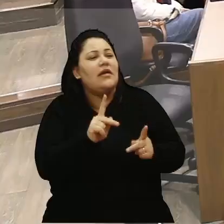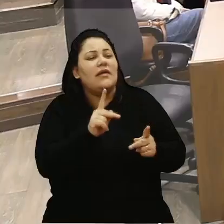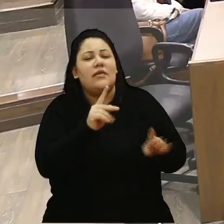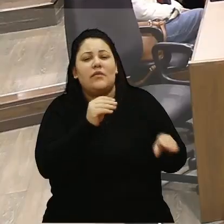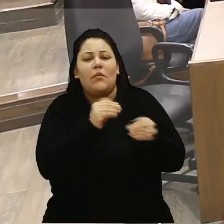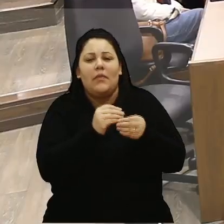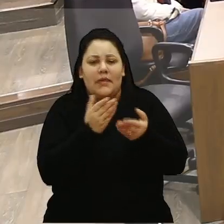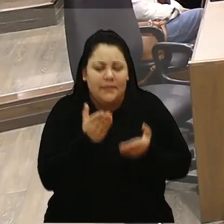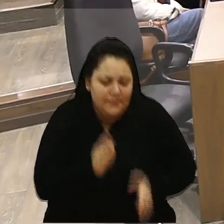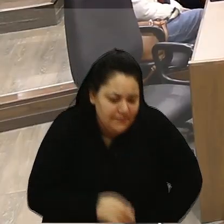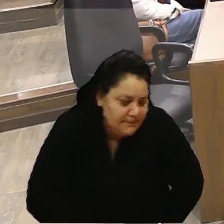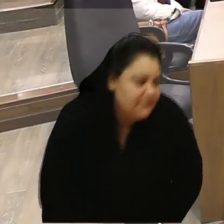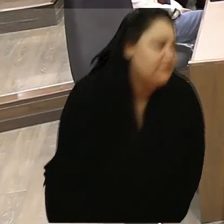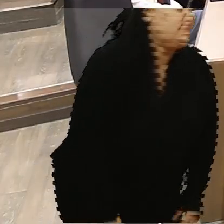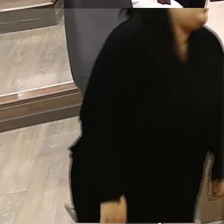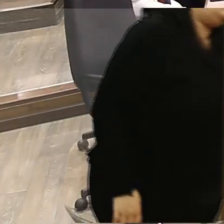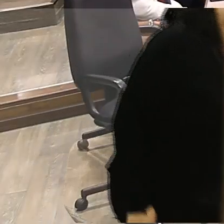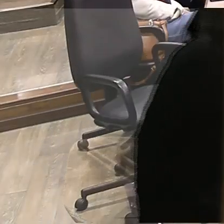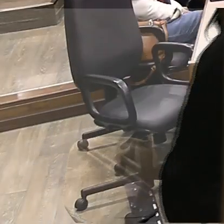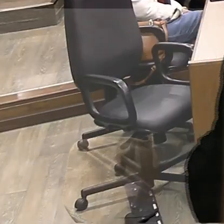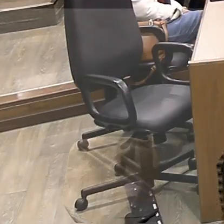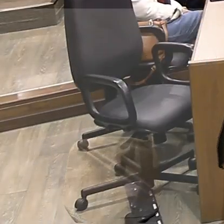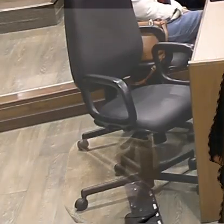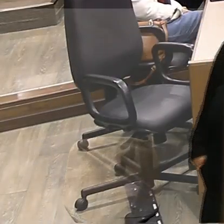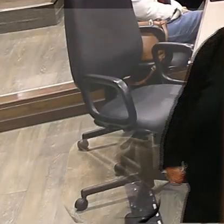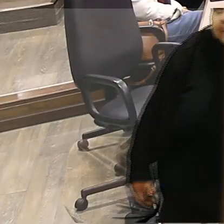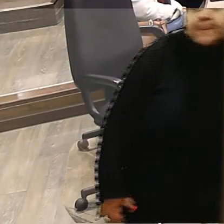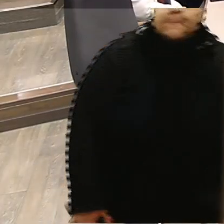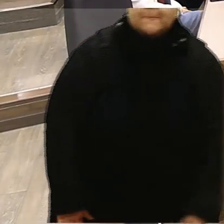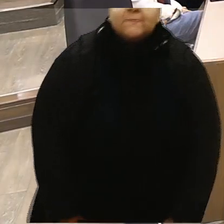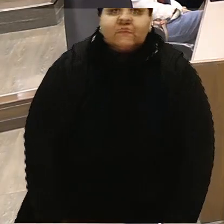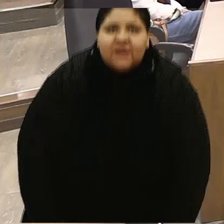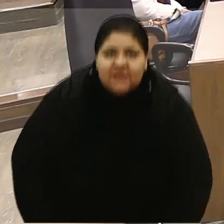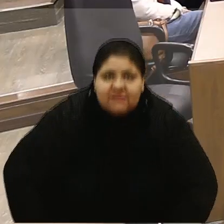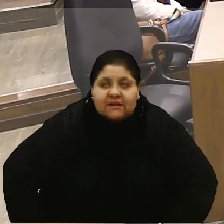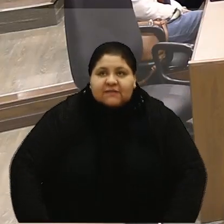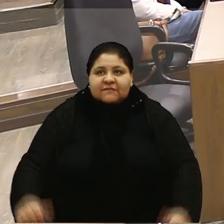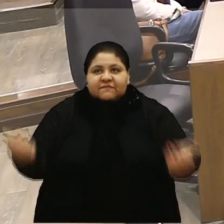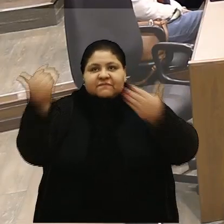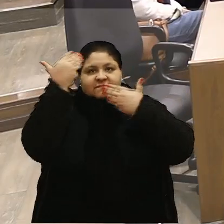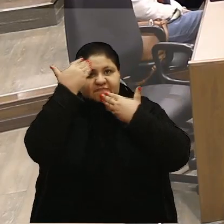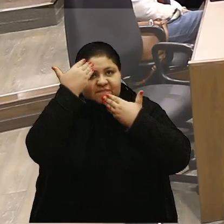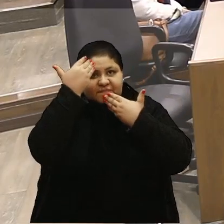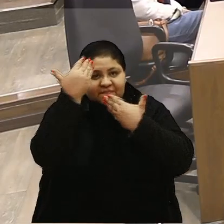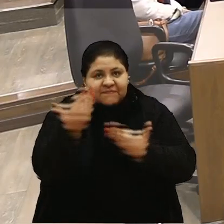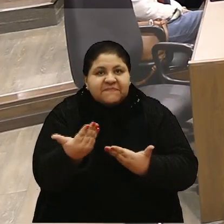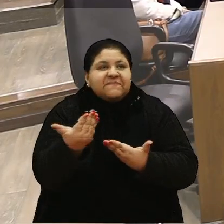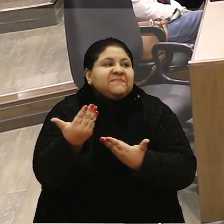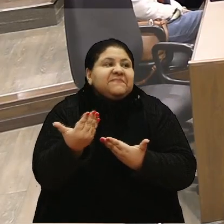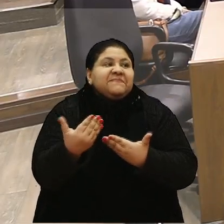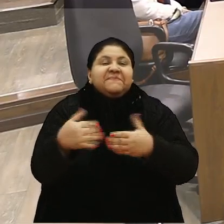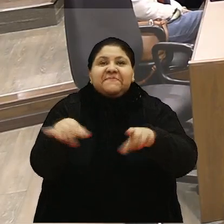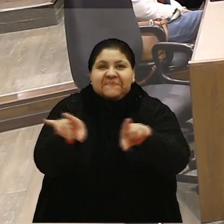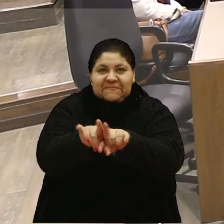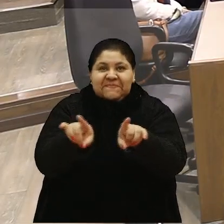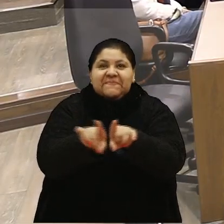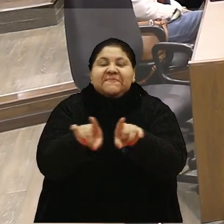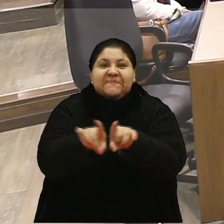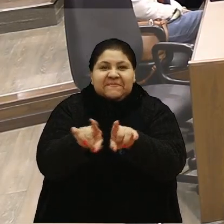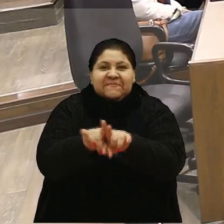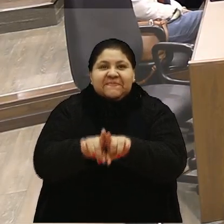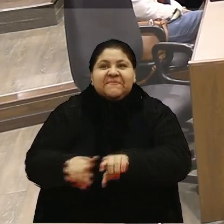obrigado. Vereador Frisso, eu vou concordar com a integralidade da fala do senhor, porque é uma questão de soberania nacional, não é uma questão de esquerda e